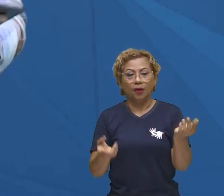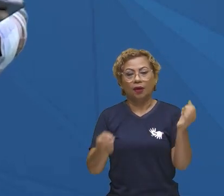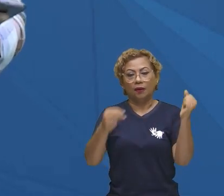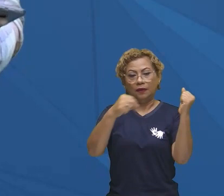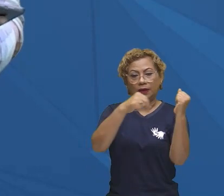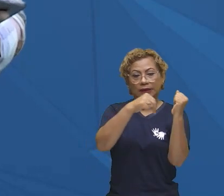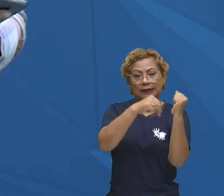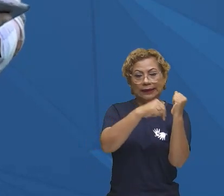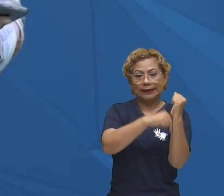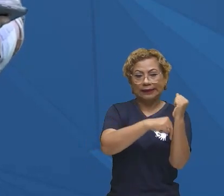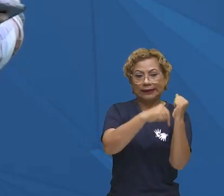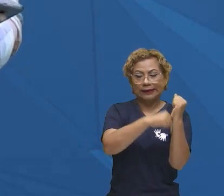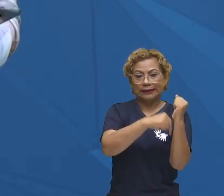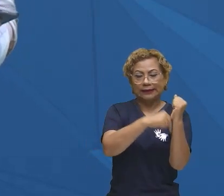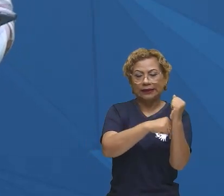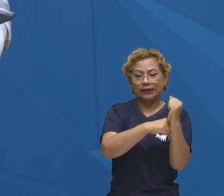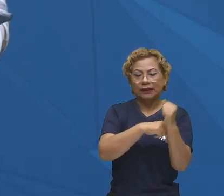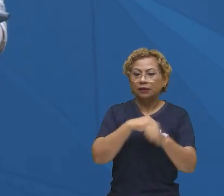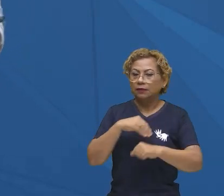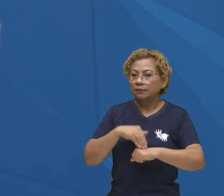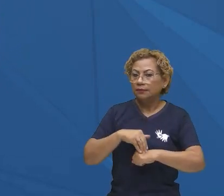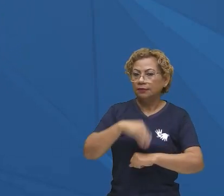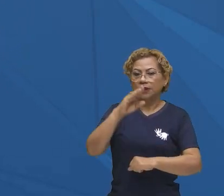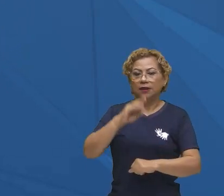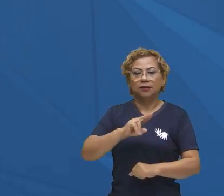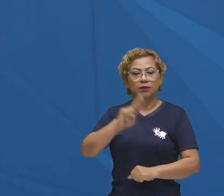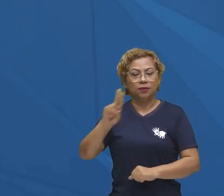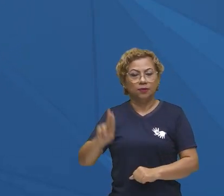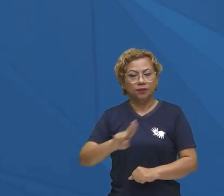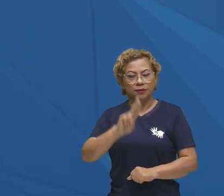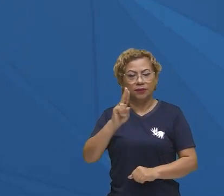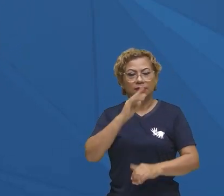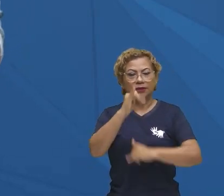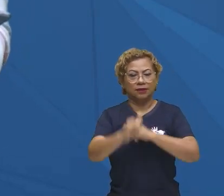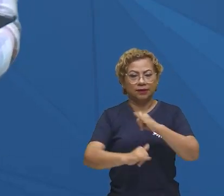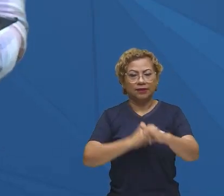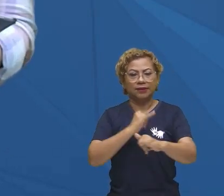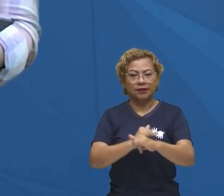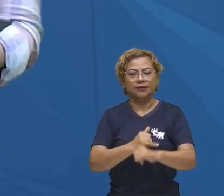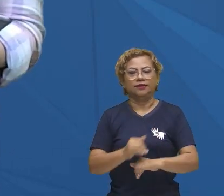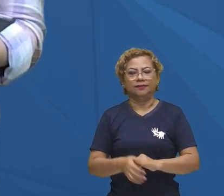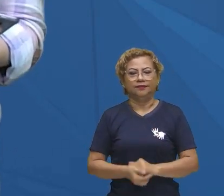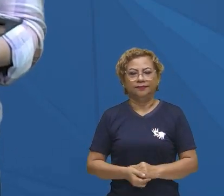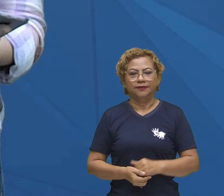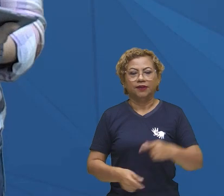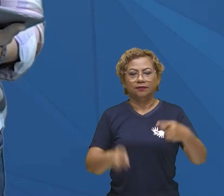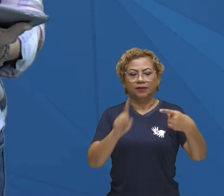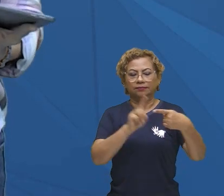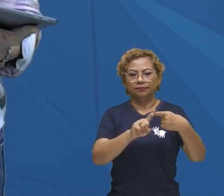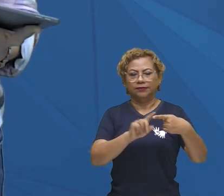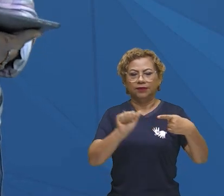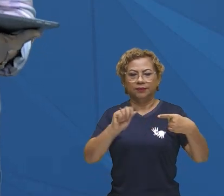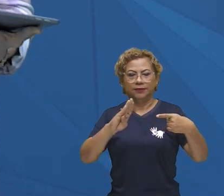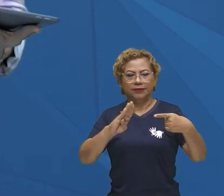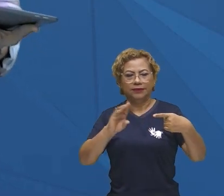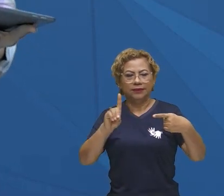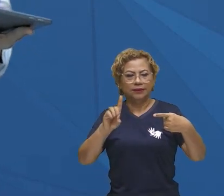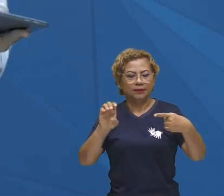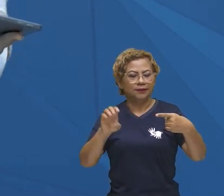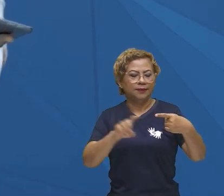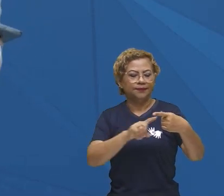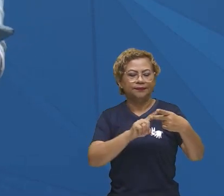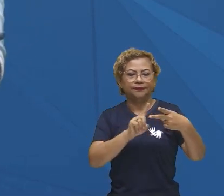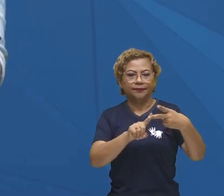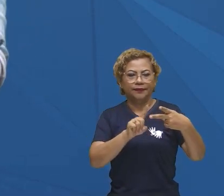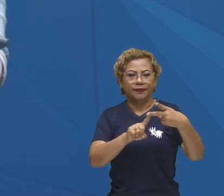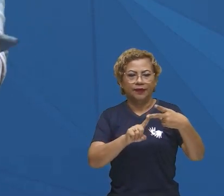senhas, foi o mais usado na internet? Olha só, qual dessas senhas aqui, ABCDE, 1, 2,